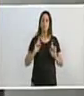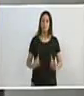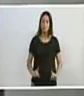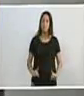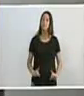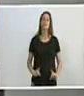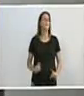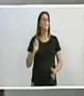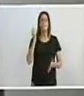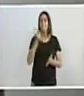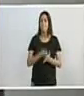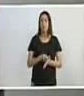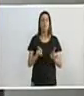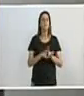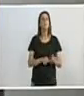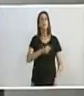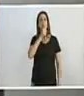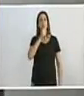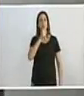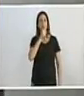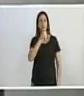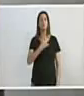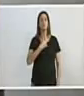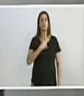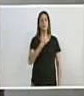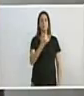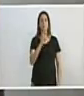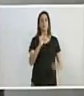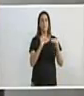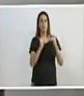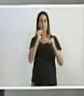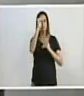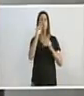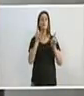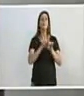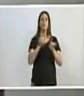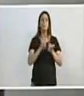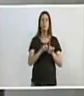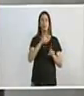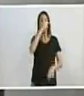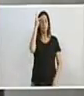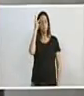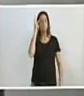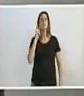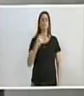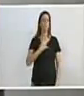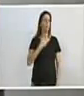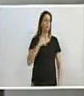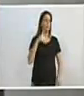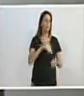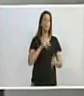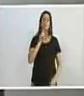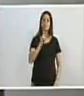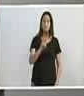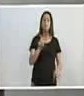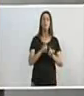da Rosa, o idoso a partir de 65 anos, os agentes de saúde quando uniformizados e as crianças de até 5 anos. Eu não quero